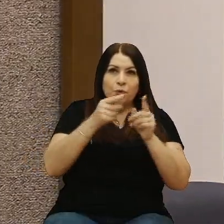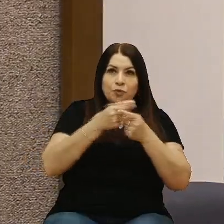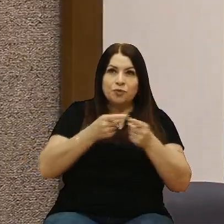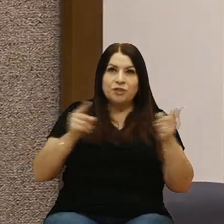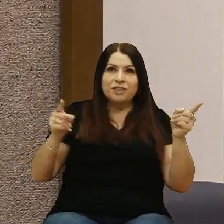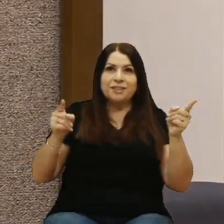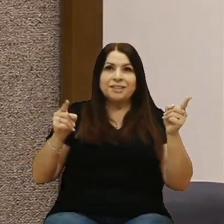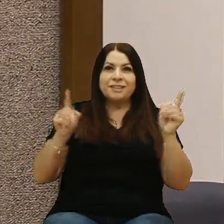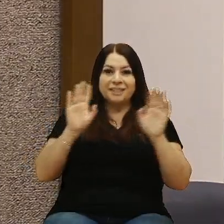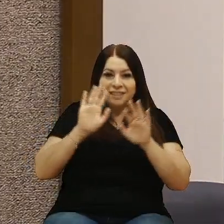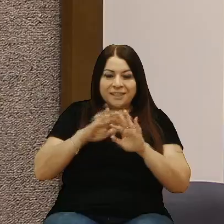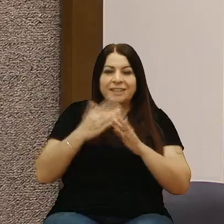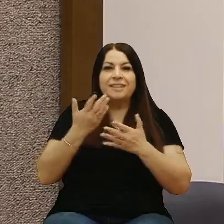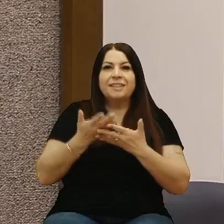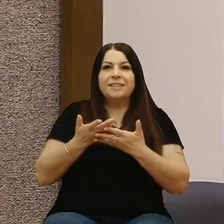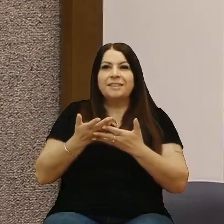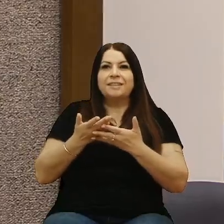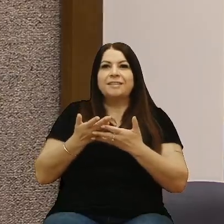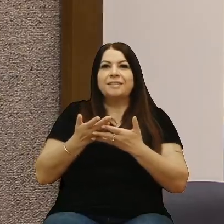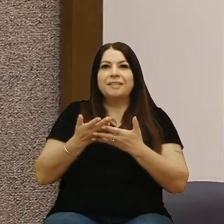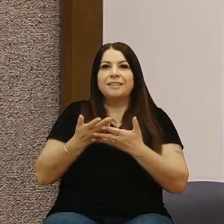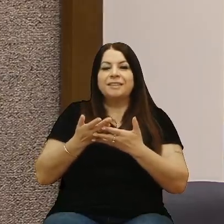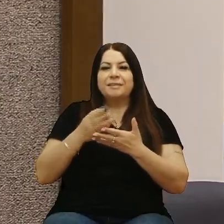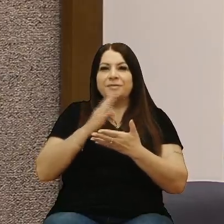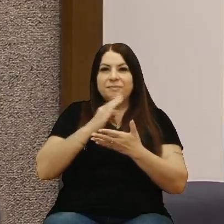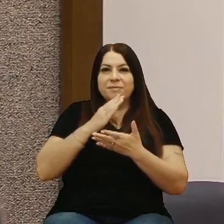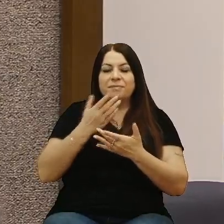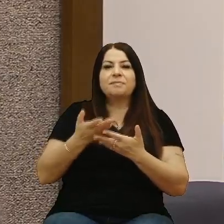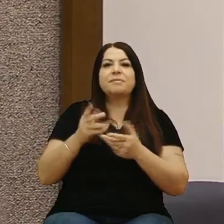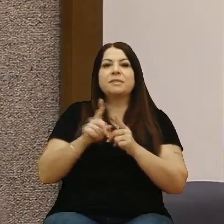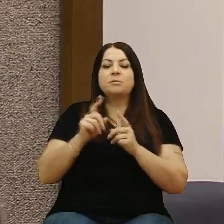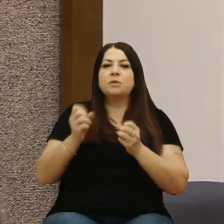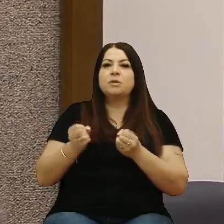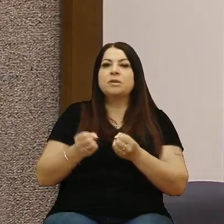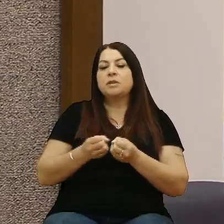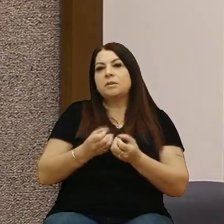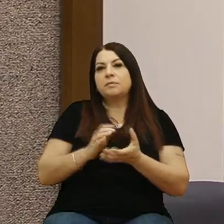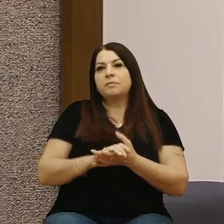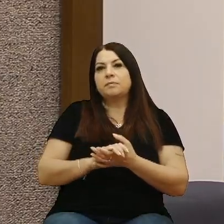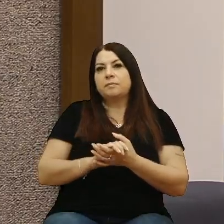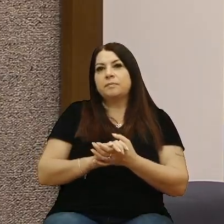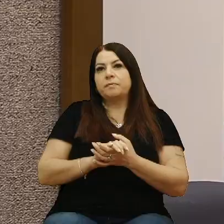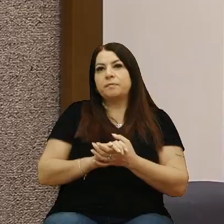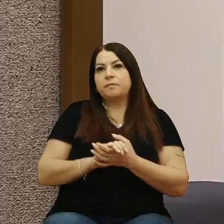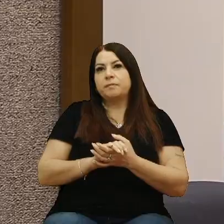que dar mais uma aceleradinha. Mas então a fé